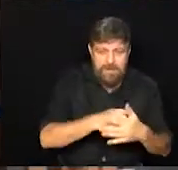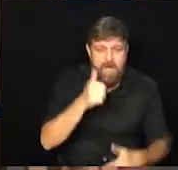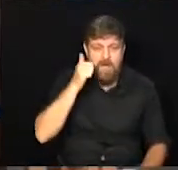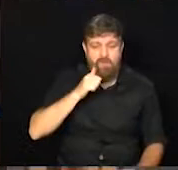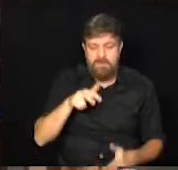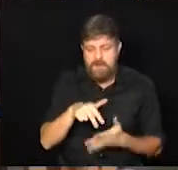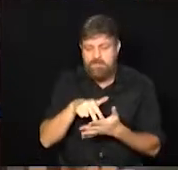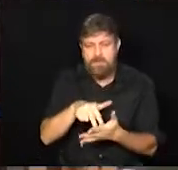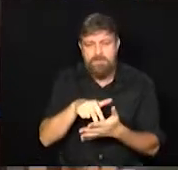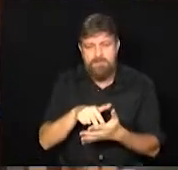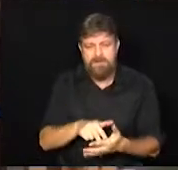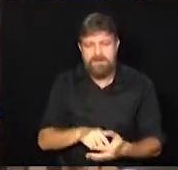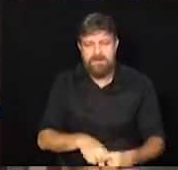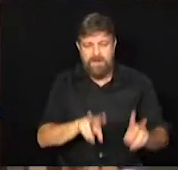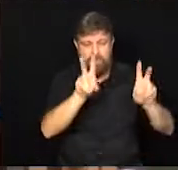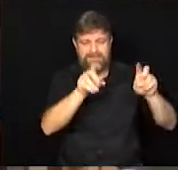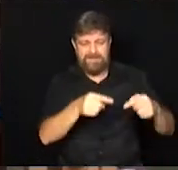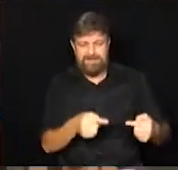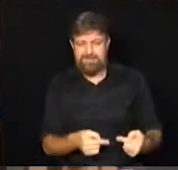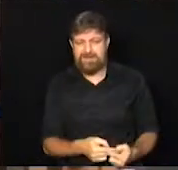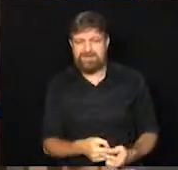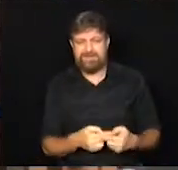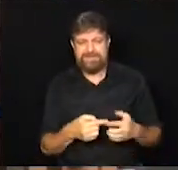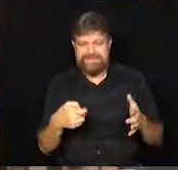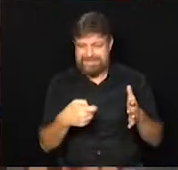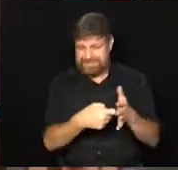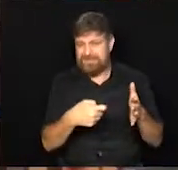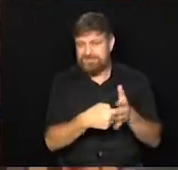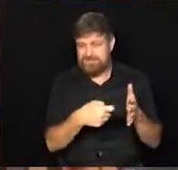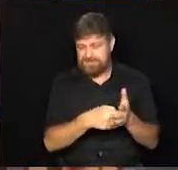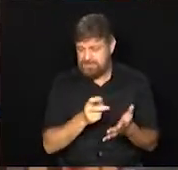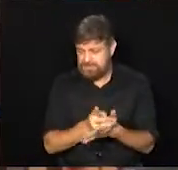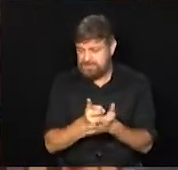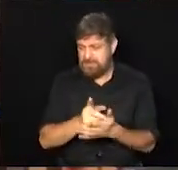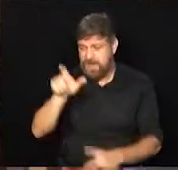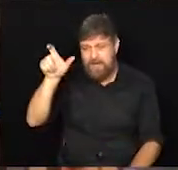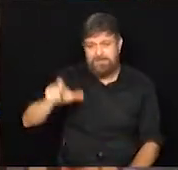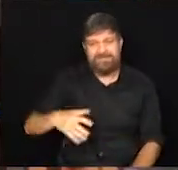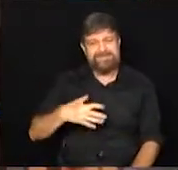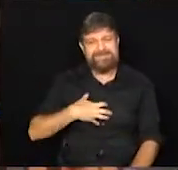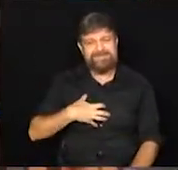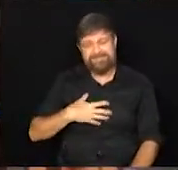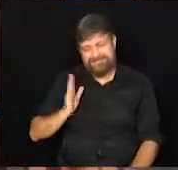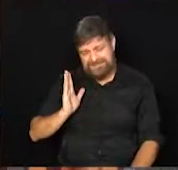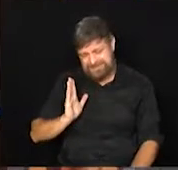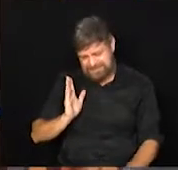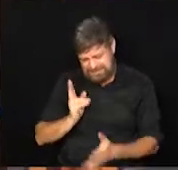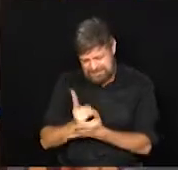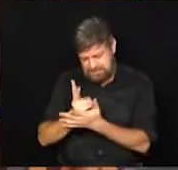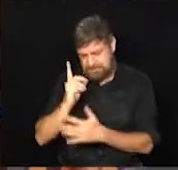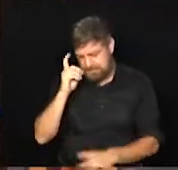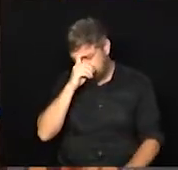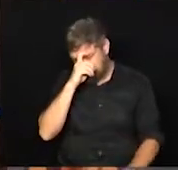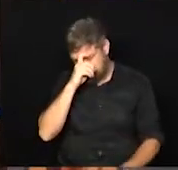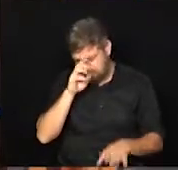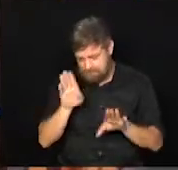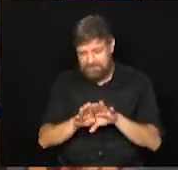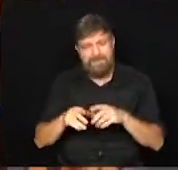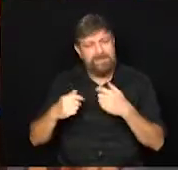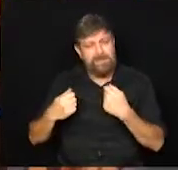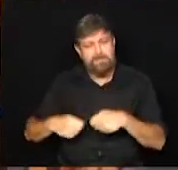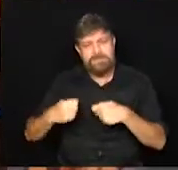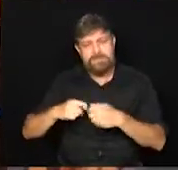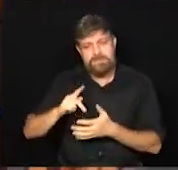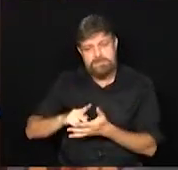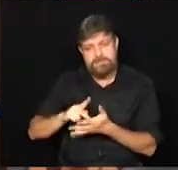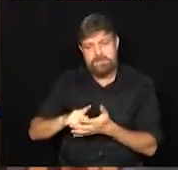denunciou essa pauta, com quem sempre sentiu a dificuldade e a necessidade da